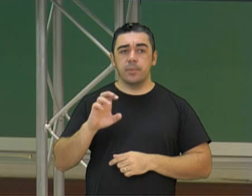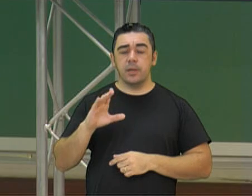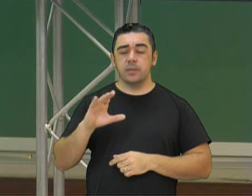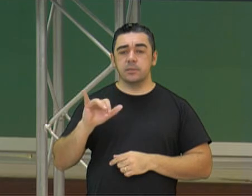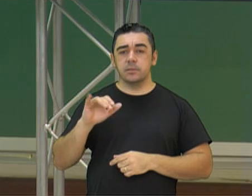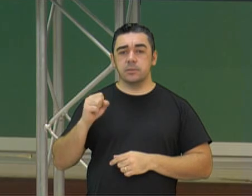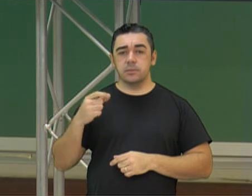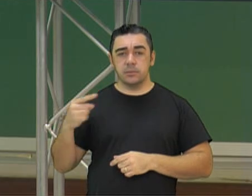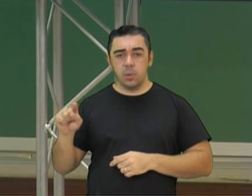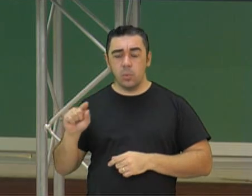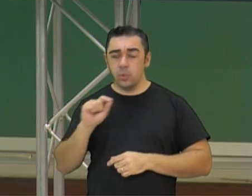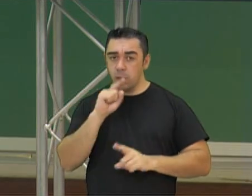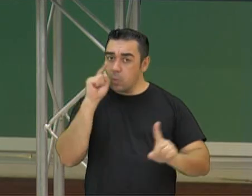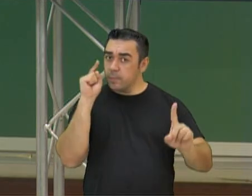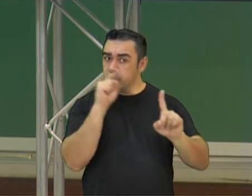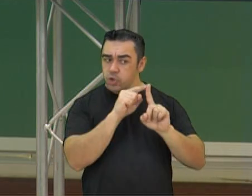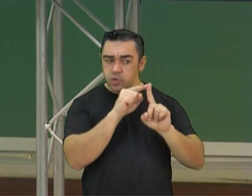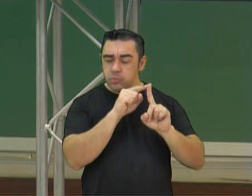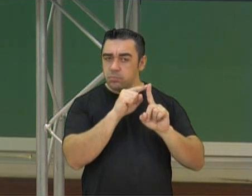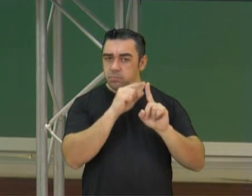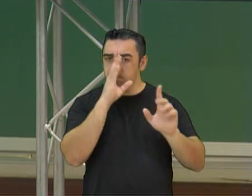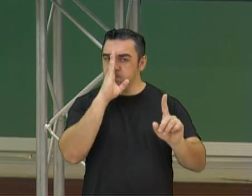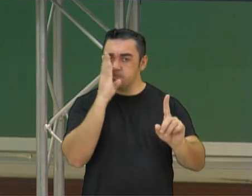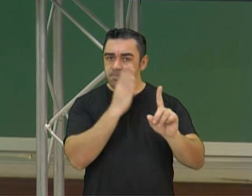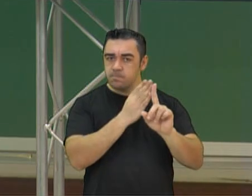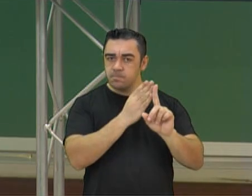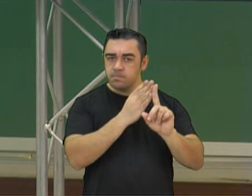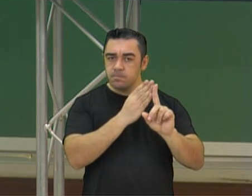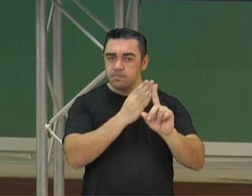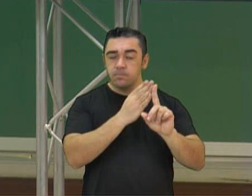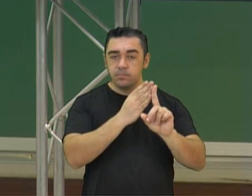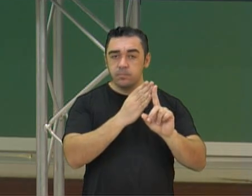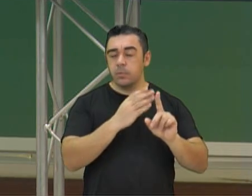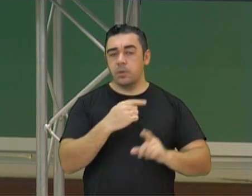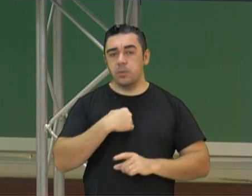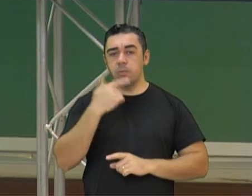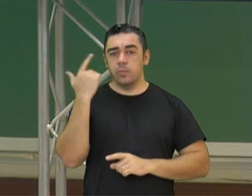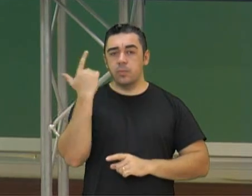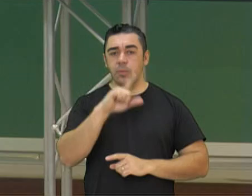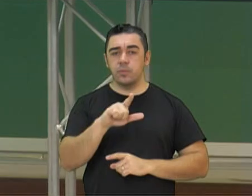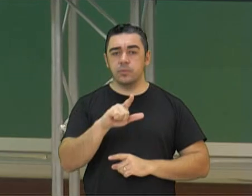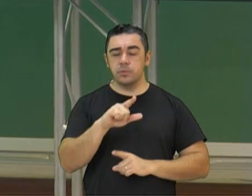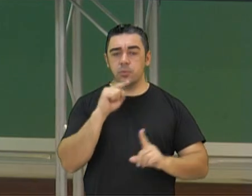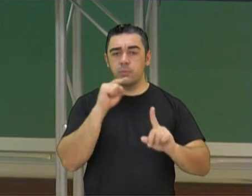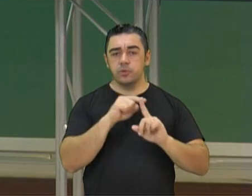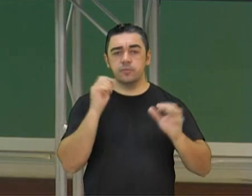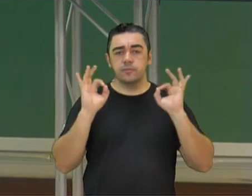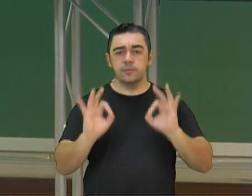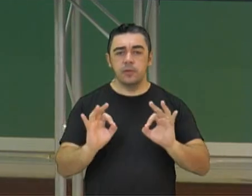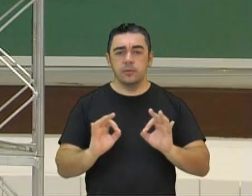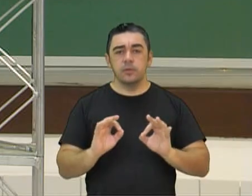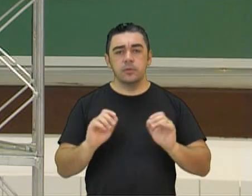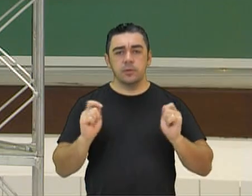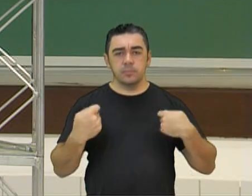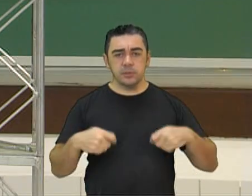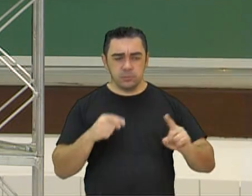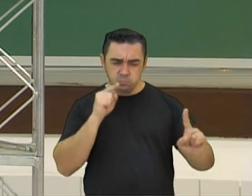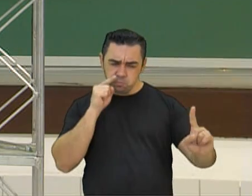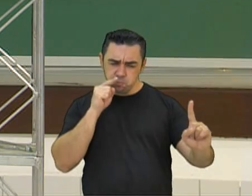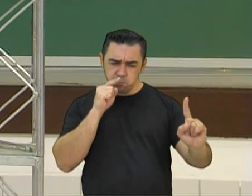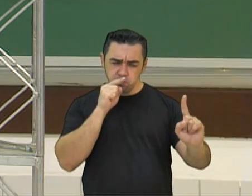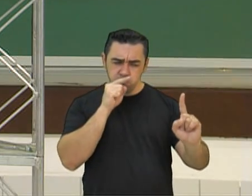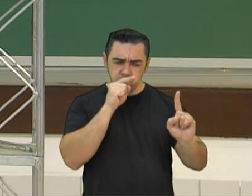ele, quando eu tenho um objetivo e sou precisa, eu atinjo esse objetivo. Então, isso ele leva para